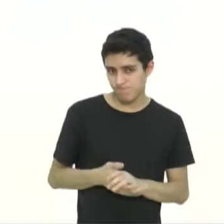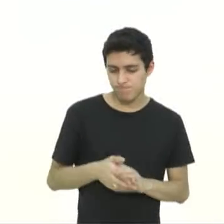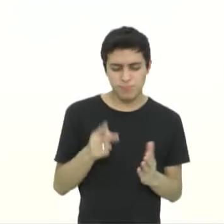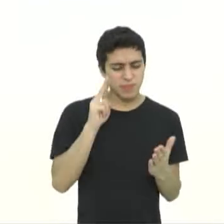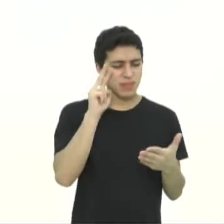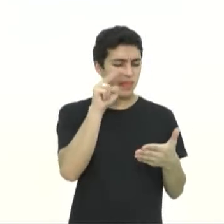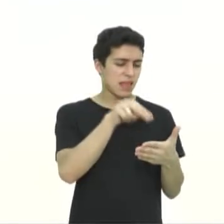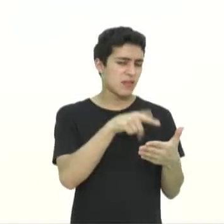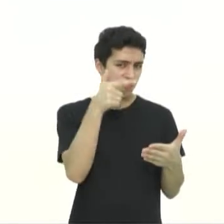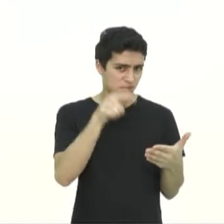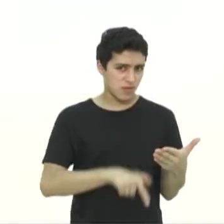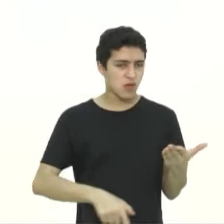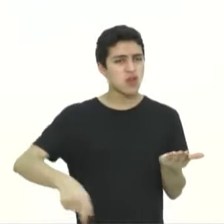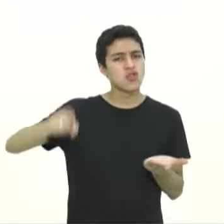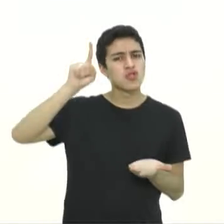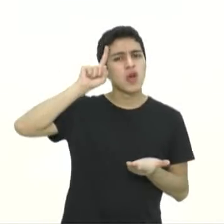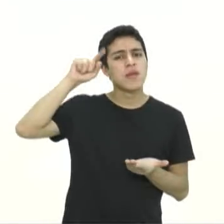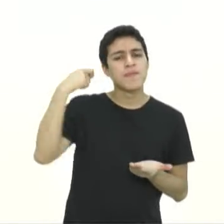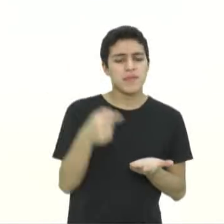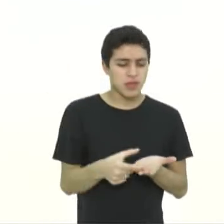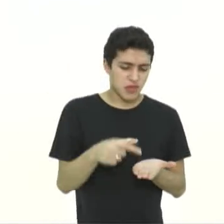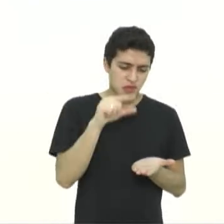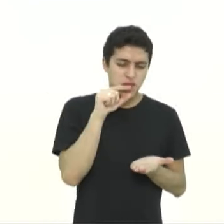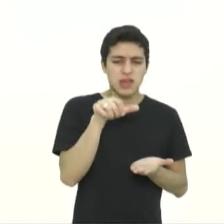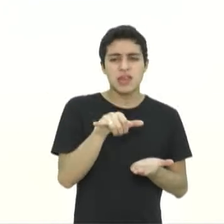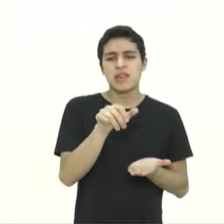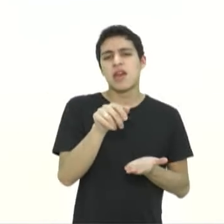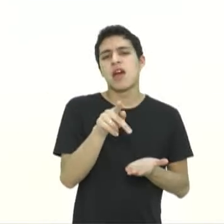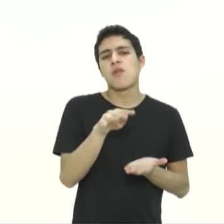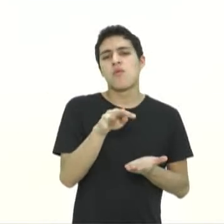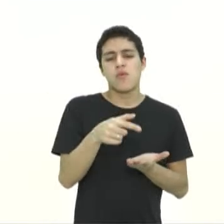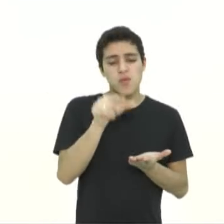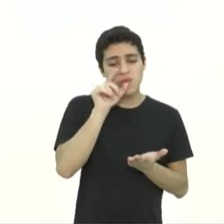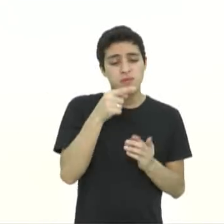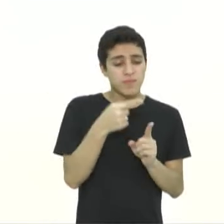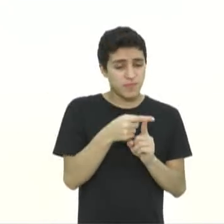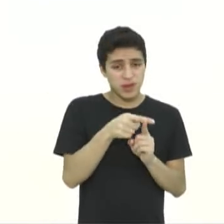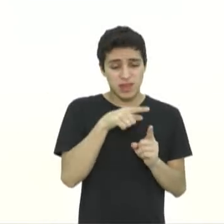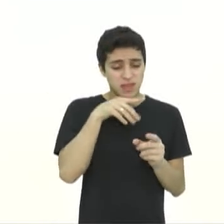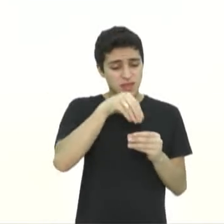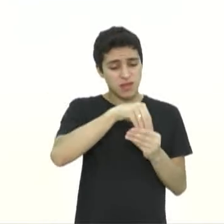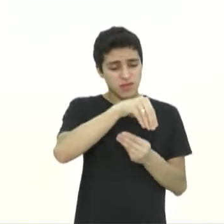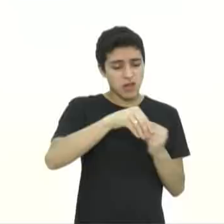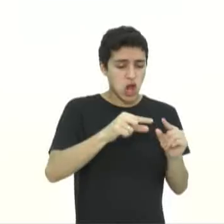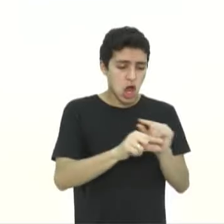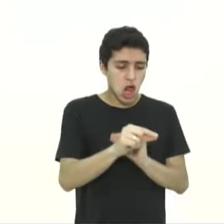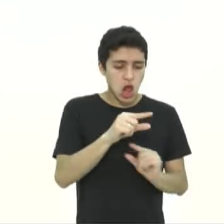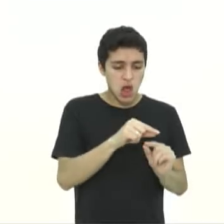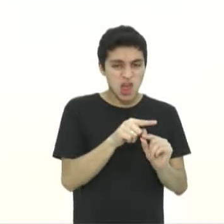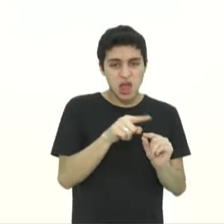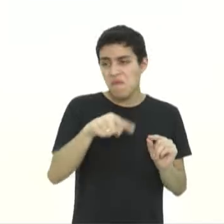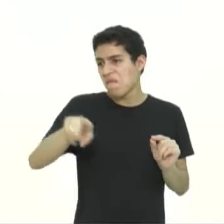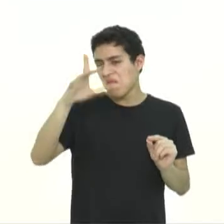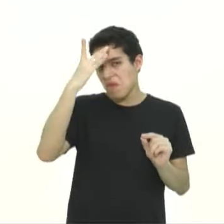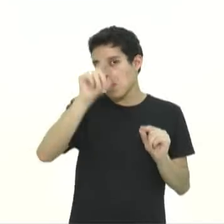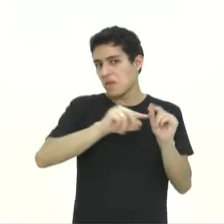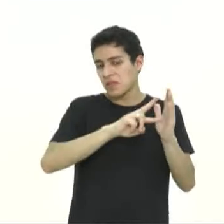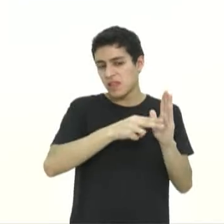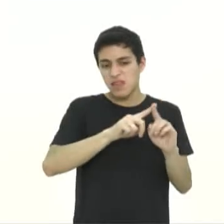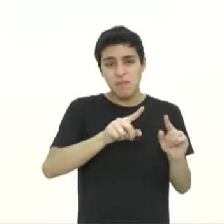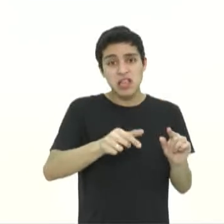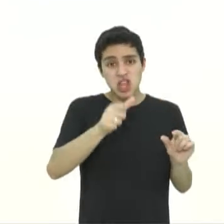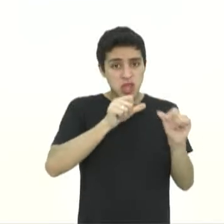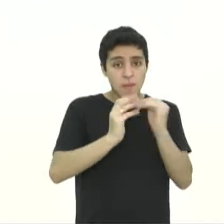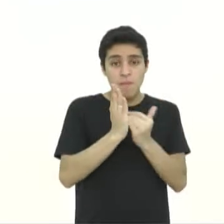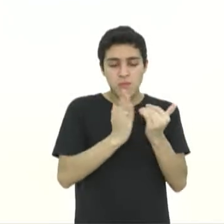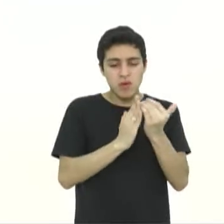Todos os dias deve-se tomar um Yakult pelos lactobacilos, que ninguém sabe bem o que é, mas que aos bilhões ajudam a